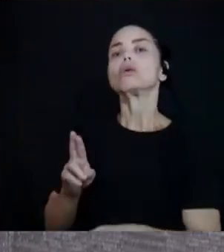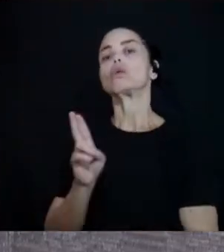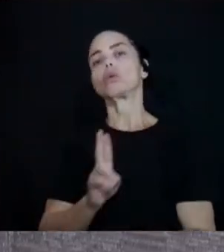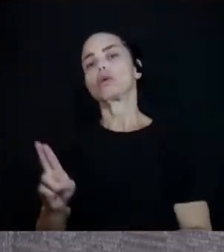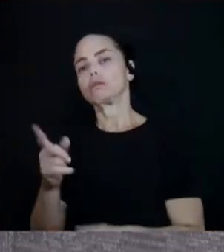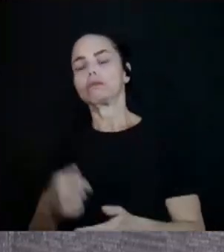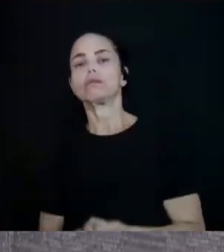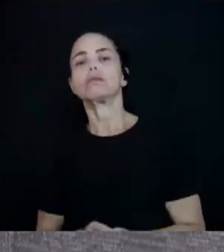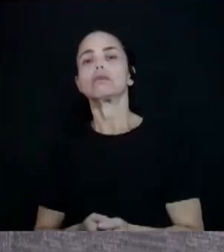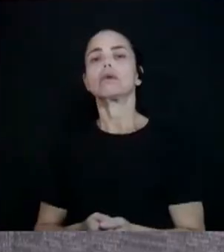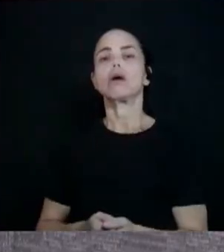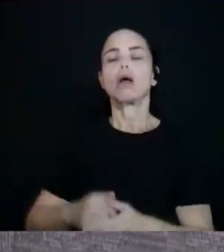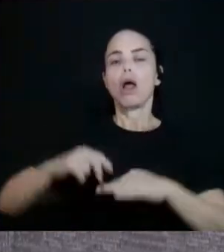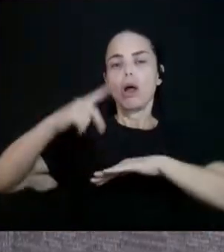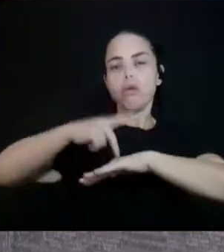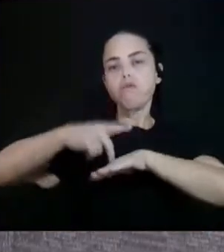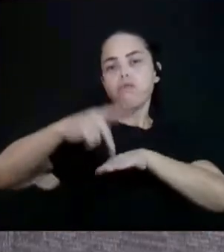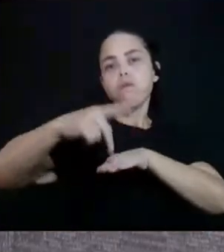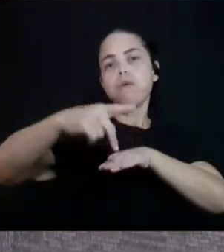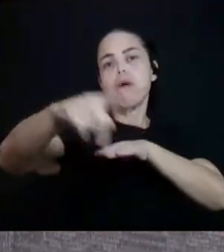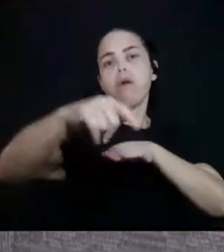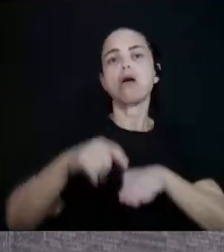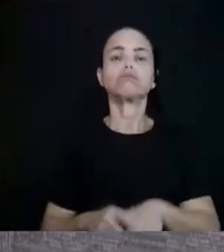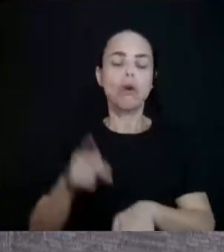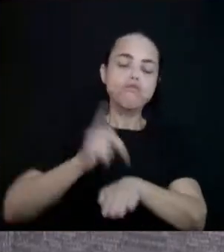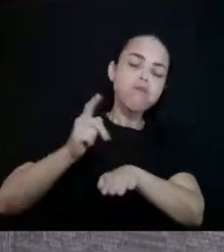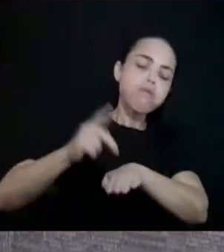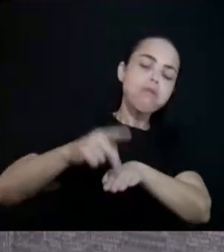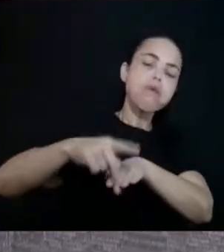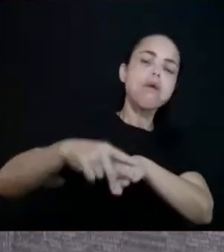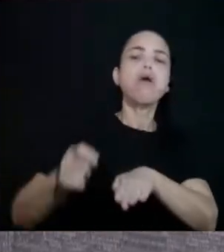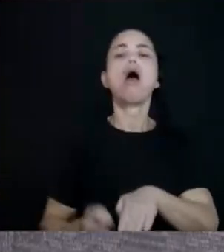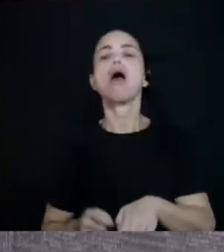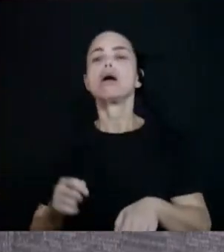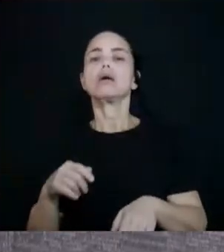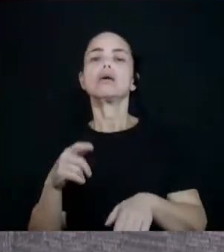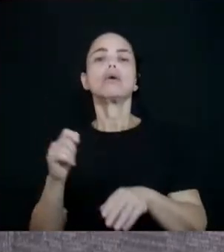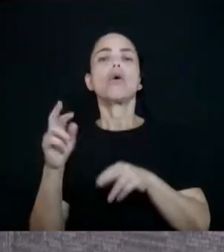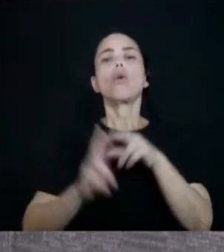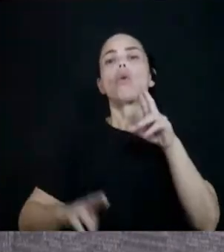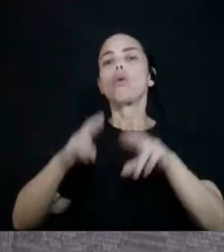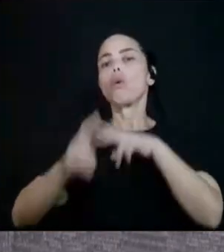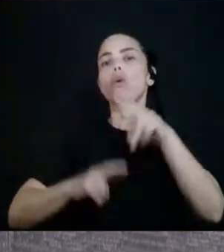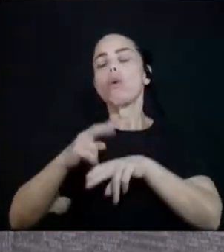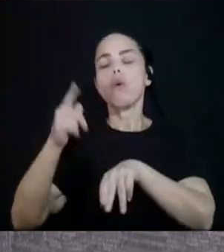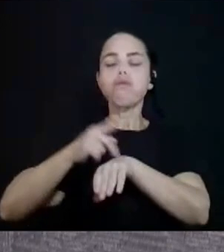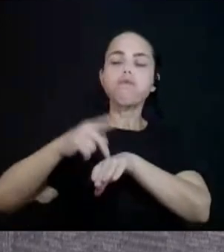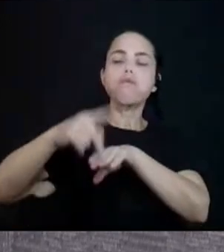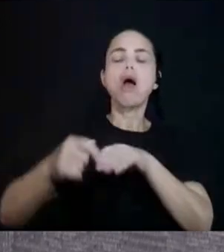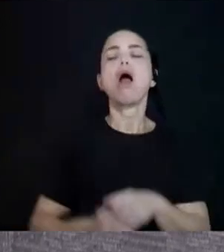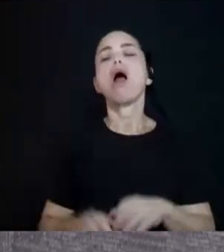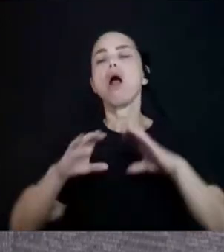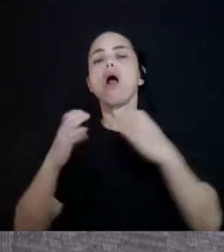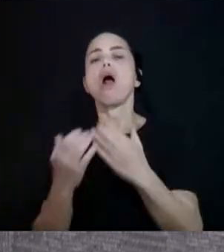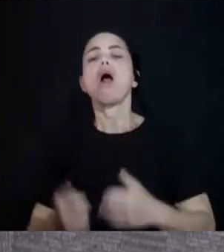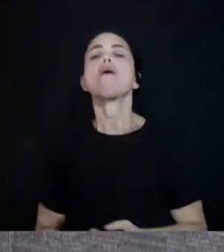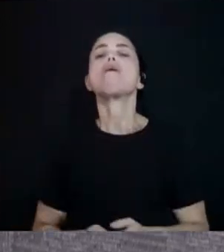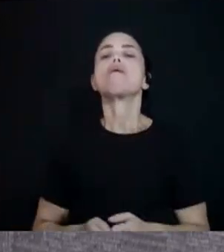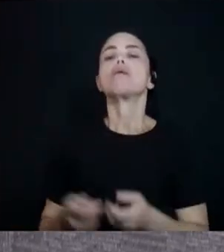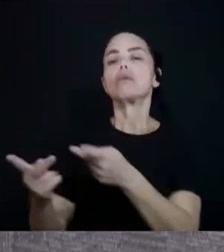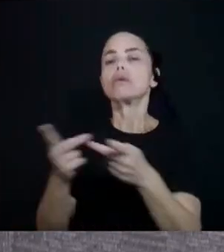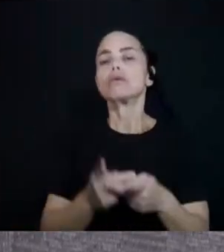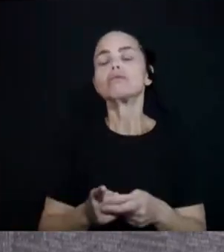asfalto, como, por exemplo, pavimentação. Enfim, a comissão vai fazer essa visita e a gente espera que possa ser em breve,